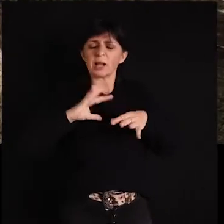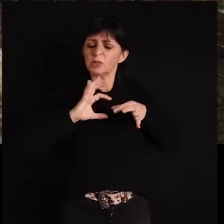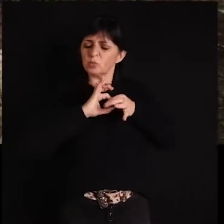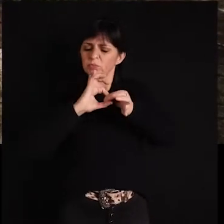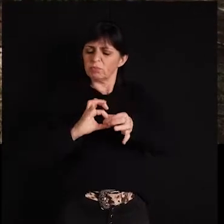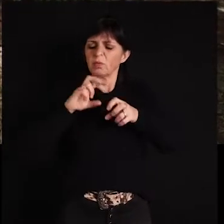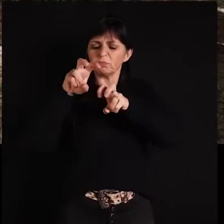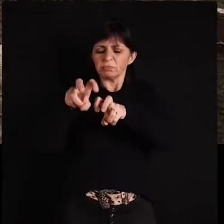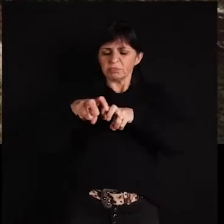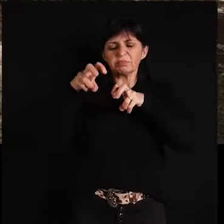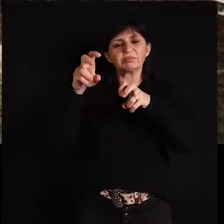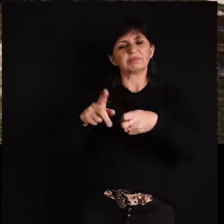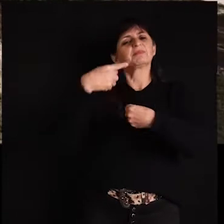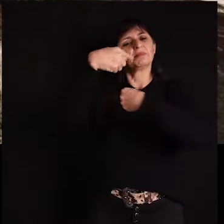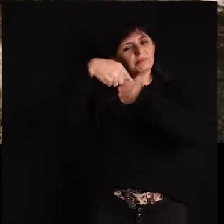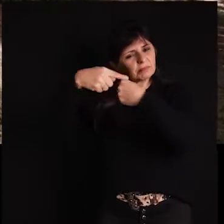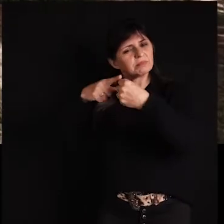campo e da cidade.